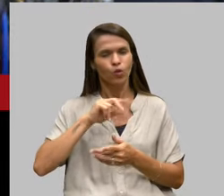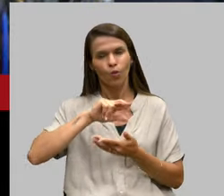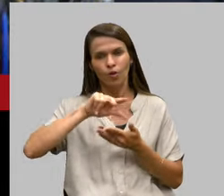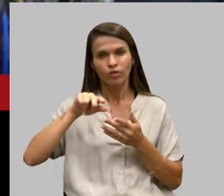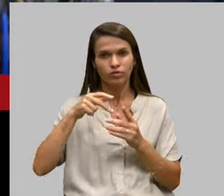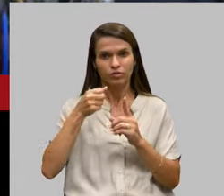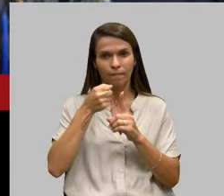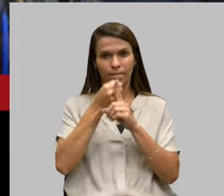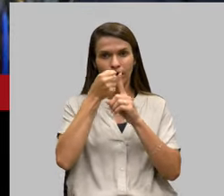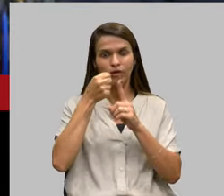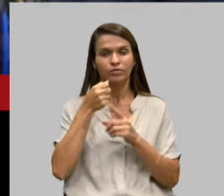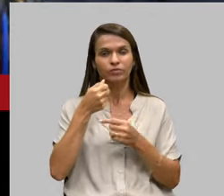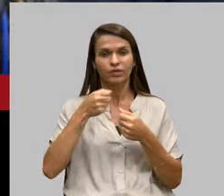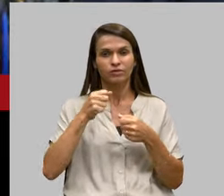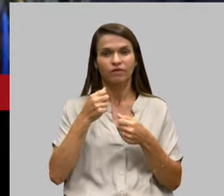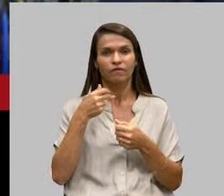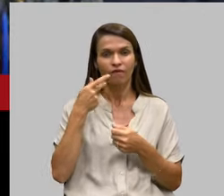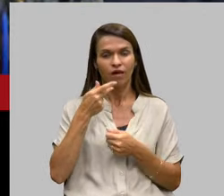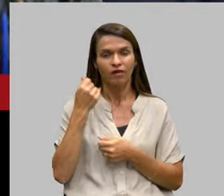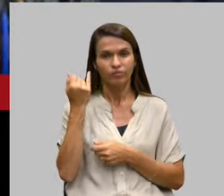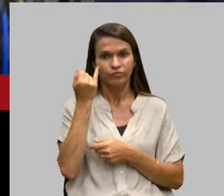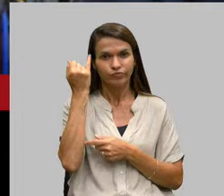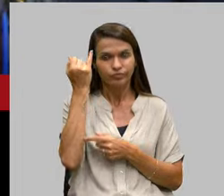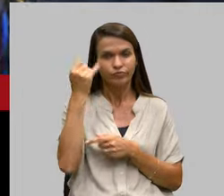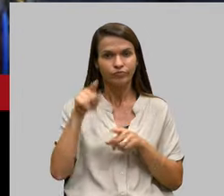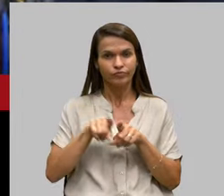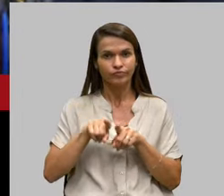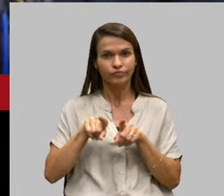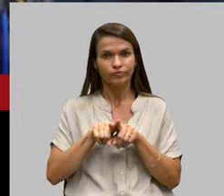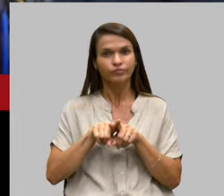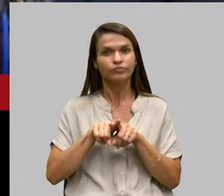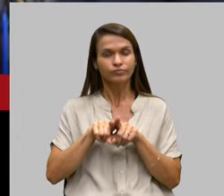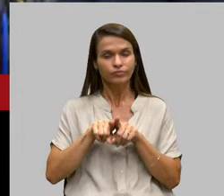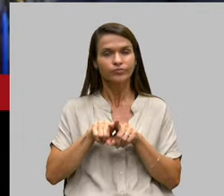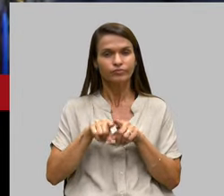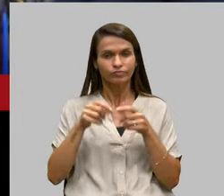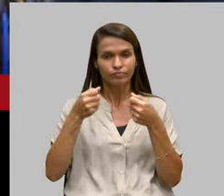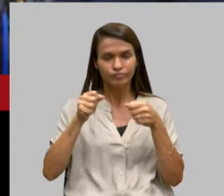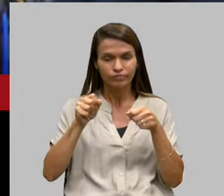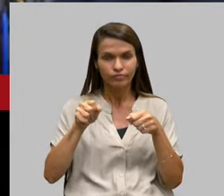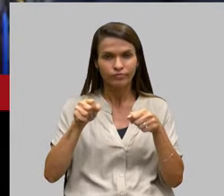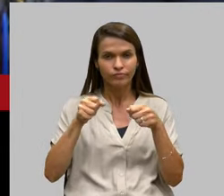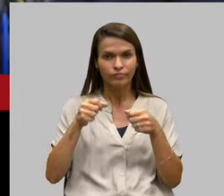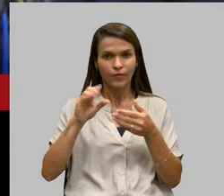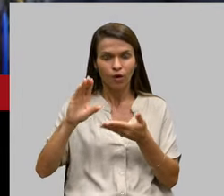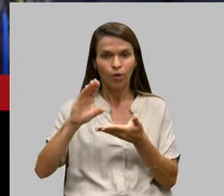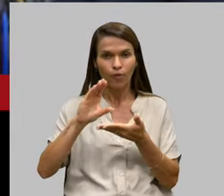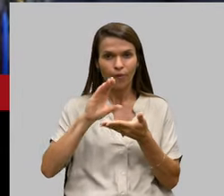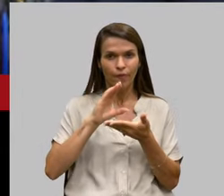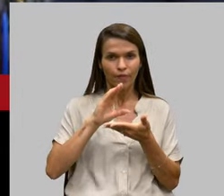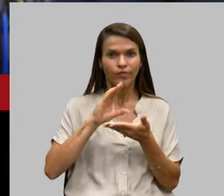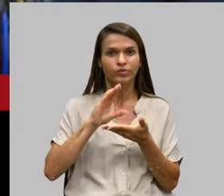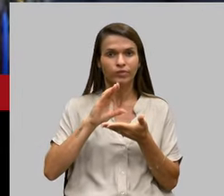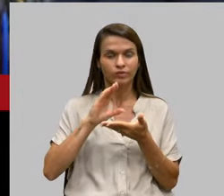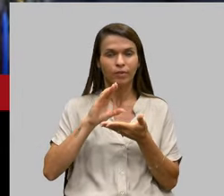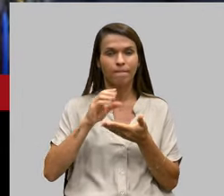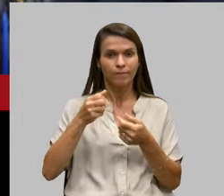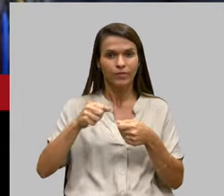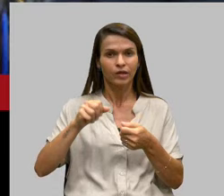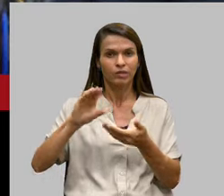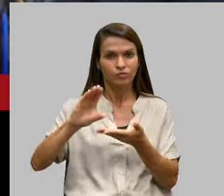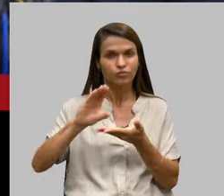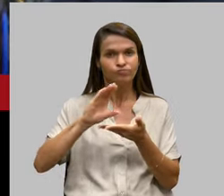mensurada pelo levantou um atuário aí ela tem que ser devidamente essa compensação a pagar tem que ser devidamente